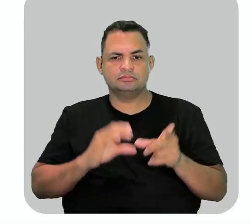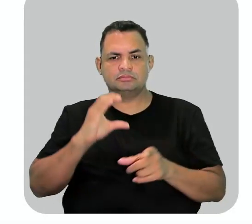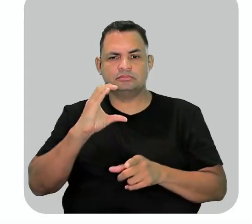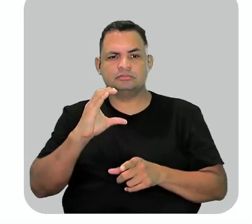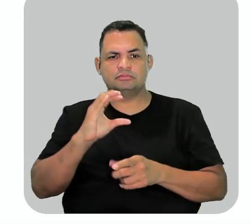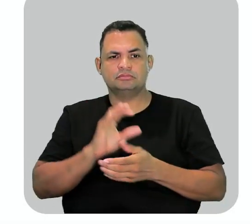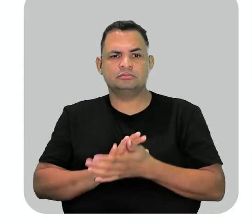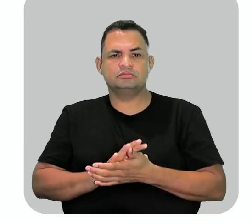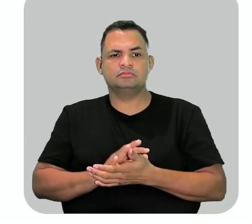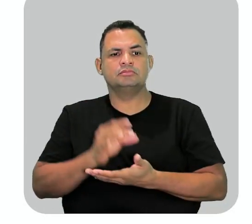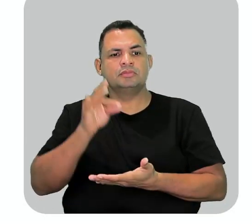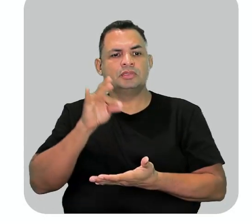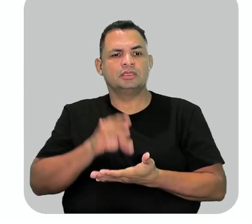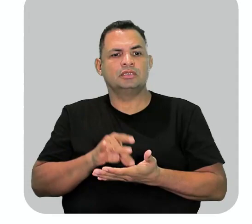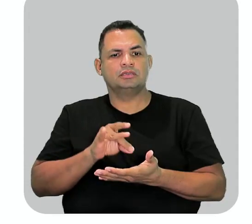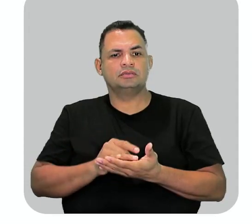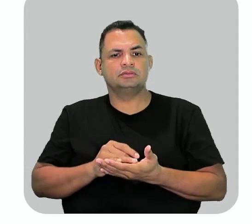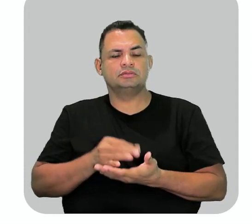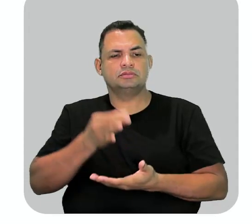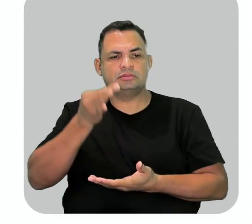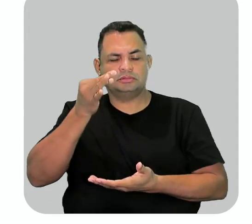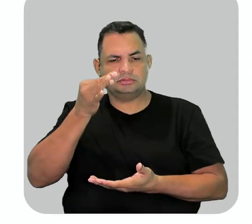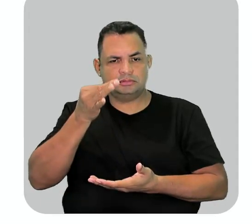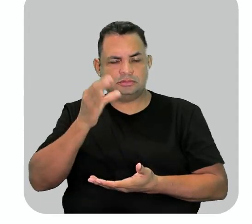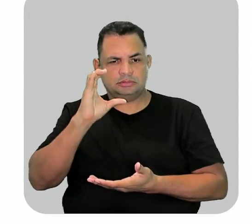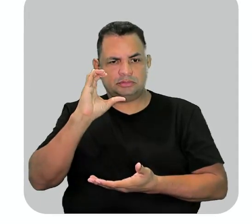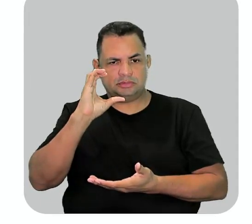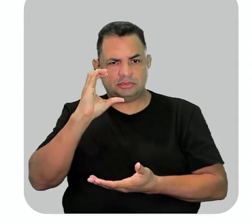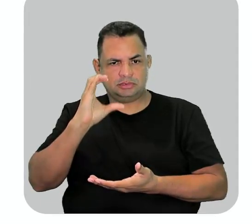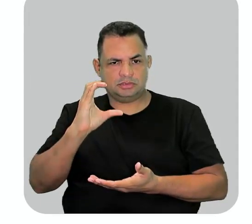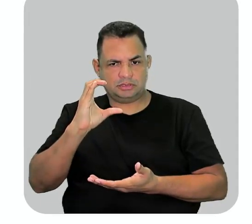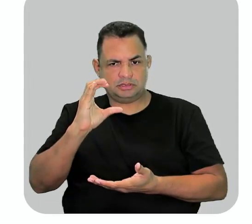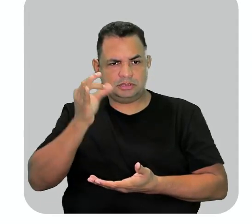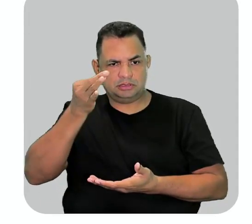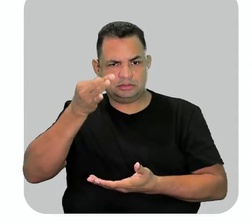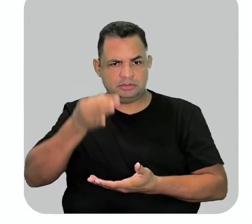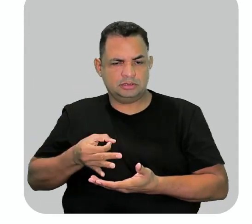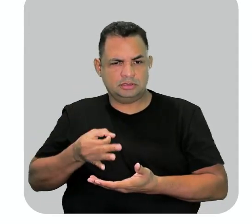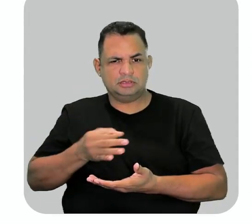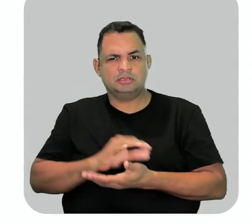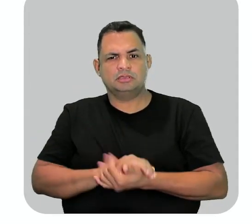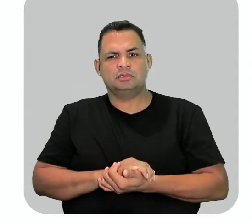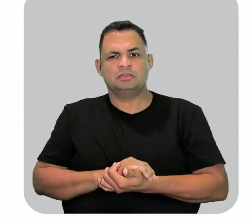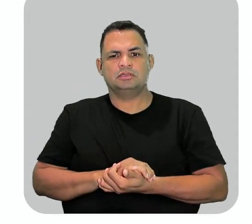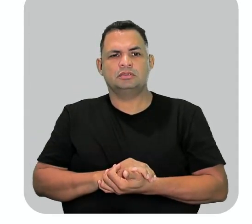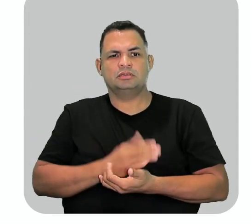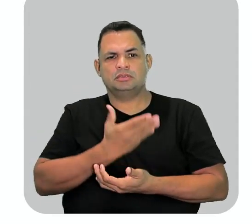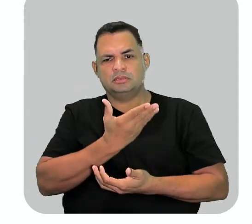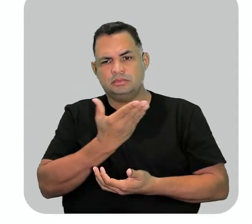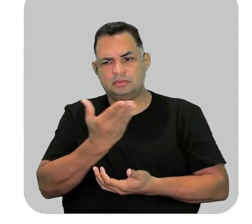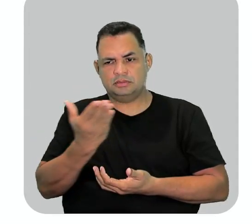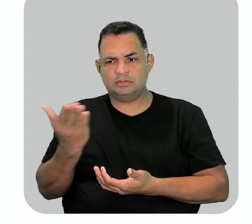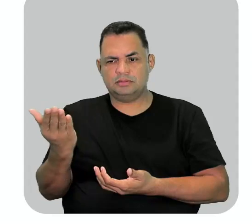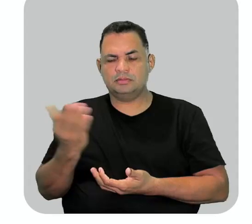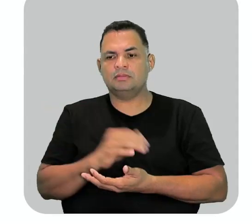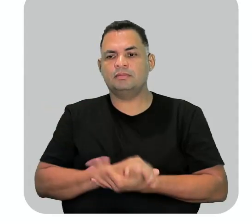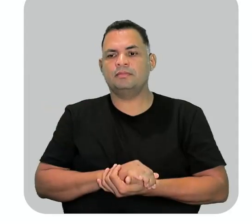C é de fato a alternativa correta, ó. A propanona é produto da oxidação do